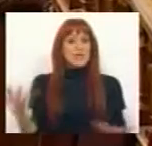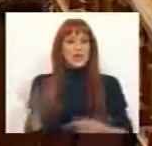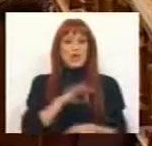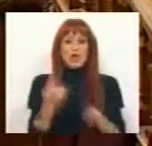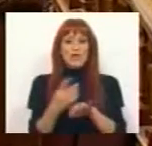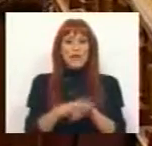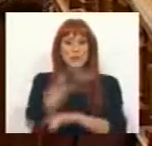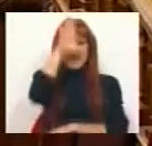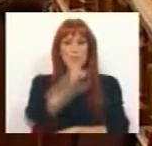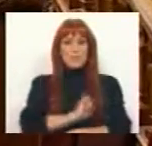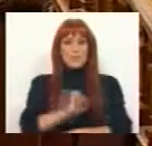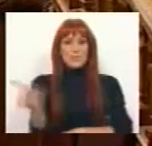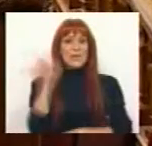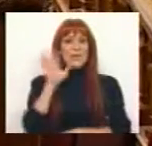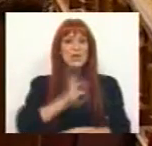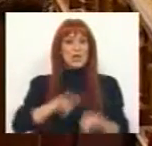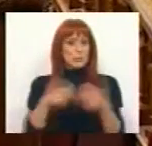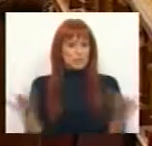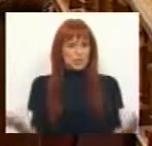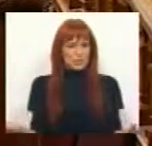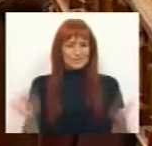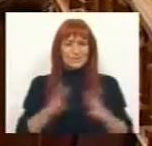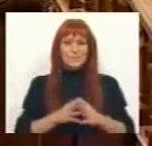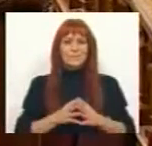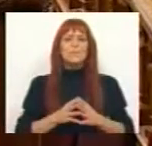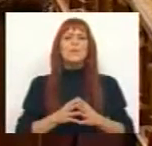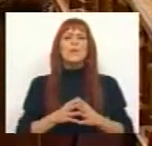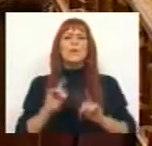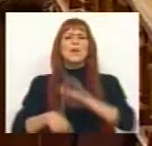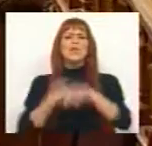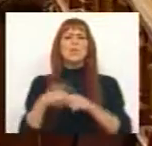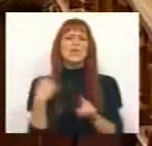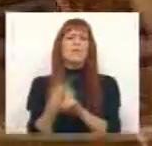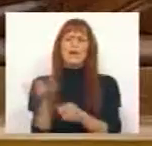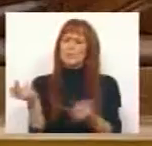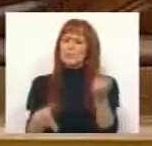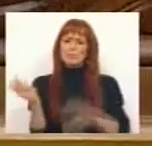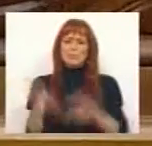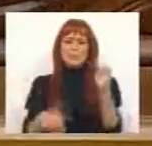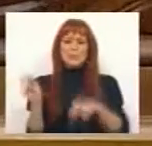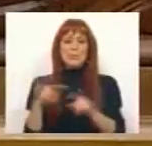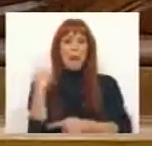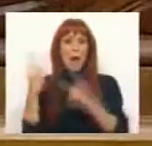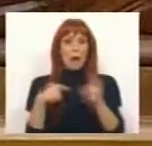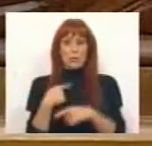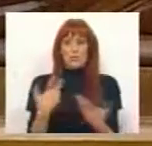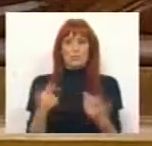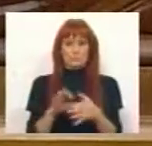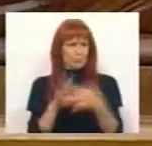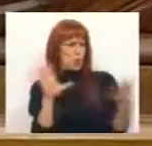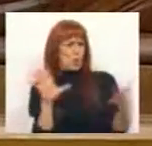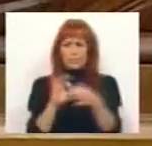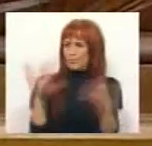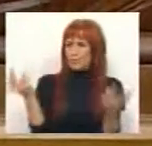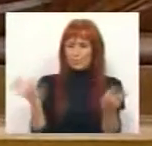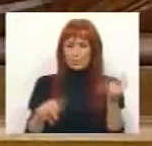Senhores membros do Governo, senhoras e senhores deputados, depois de vários episódios, alguns deles aliás contraditórios,